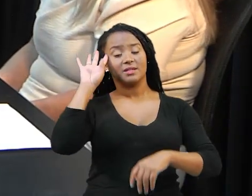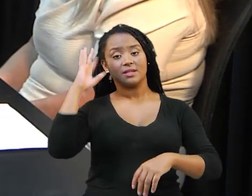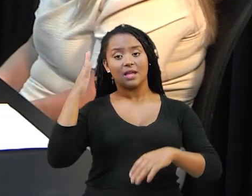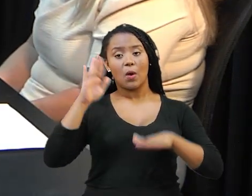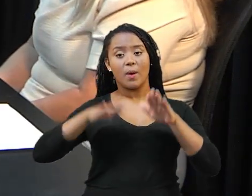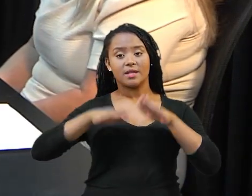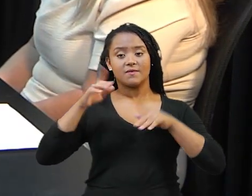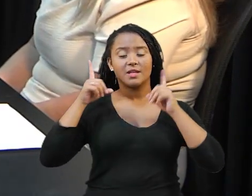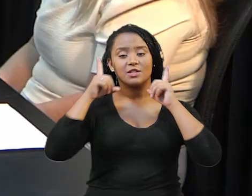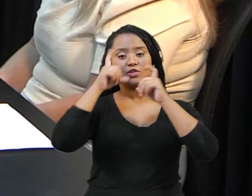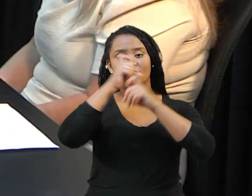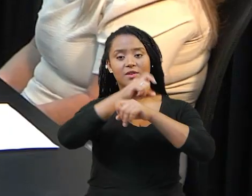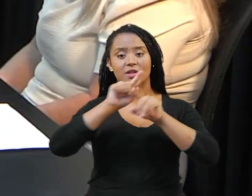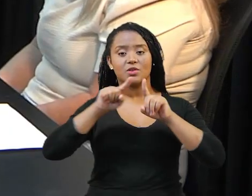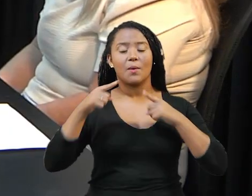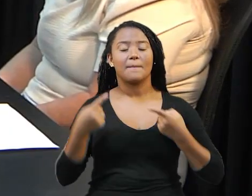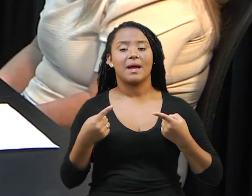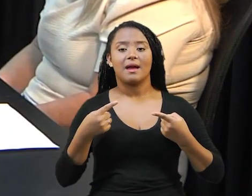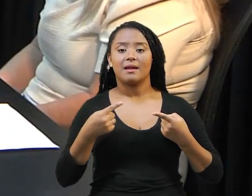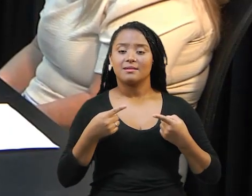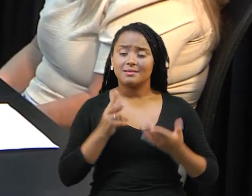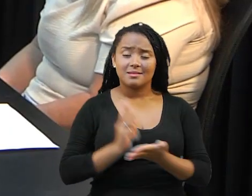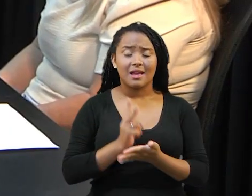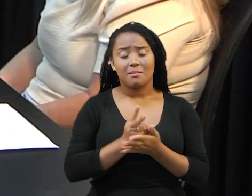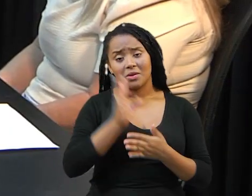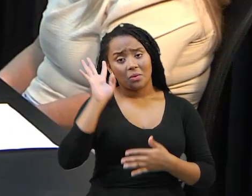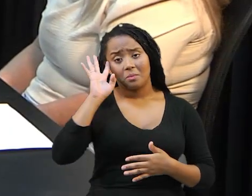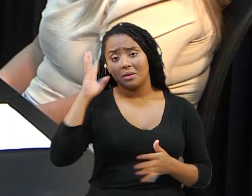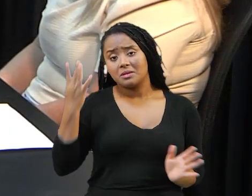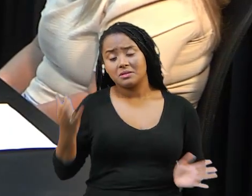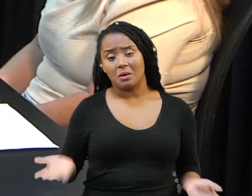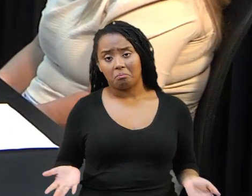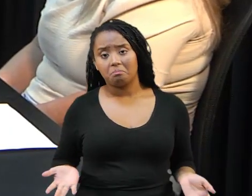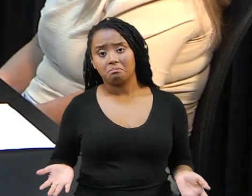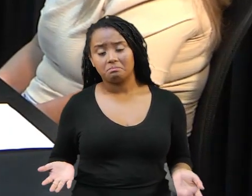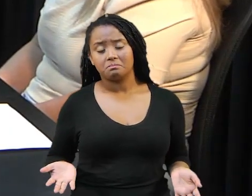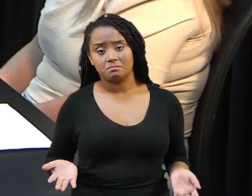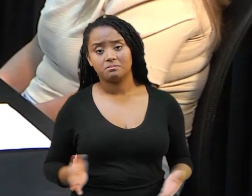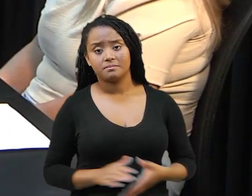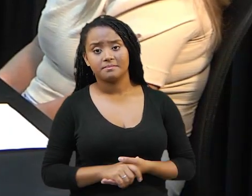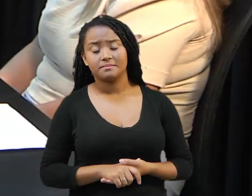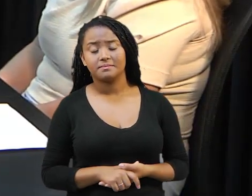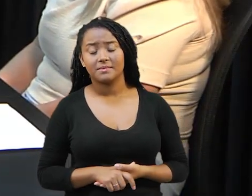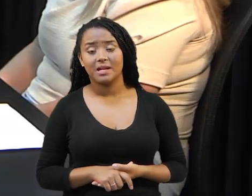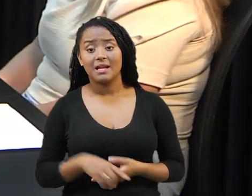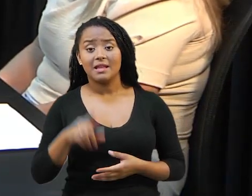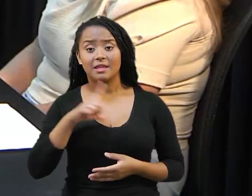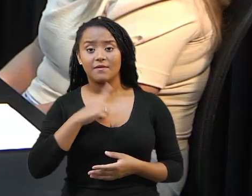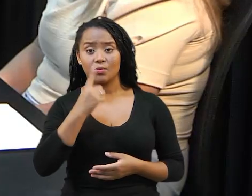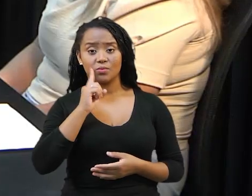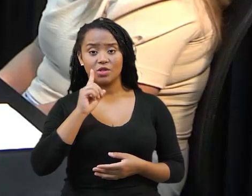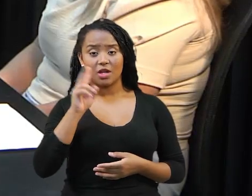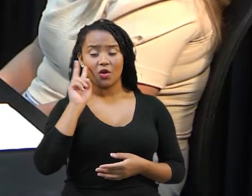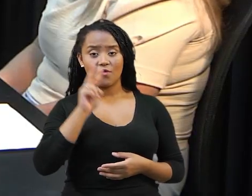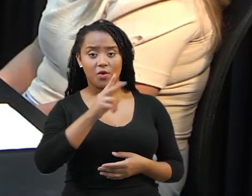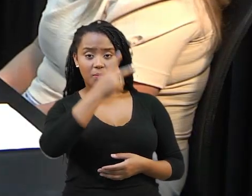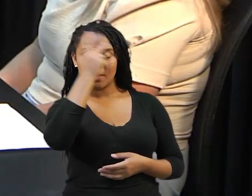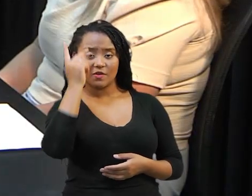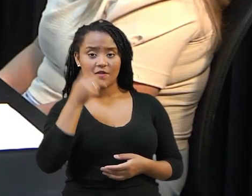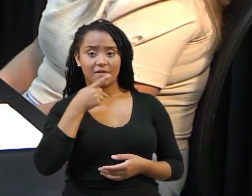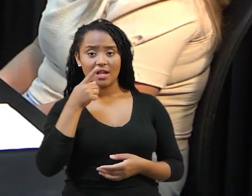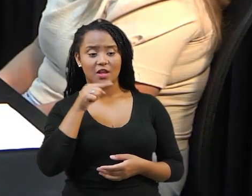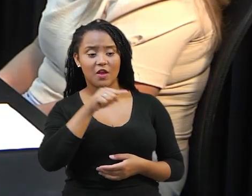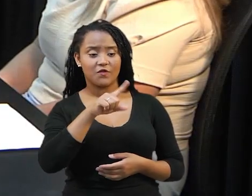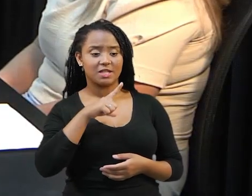por mais difíceis que foram, nós tomamos uma decisão, né? Inclusive, uma vez eu vi uma pessoa